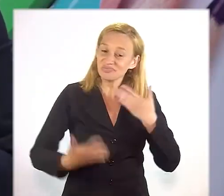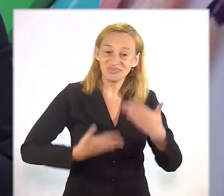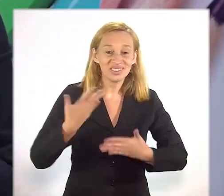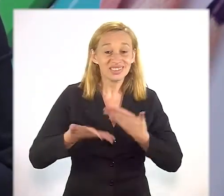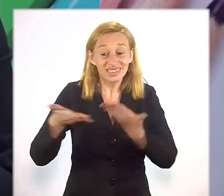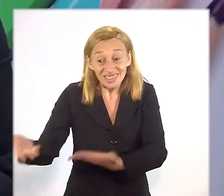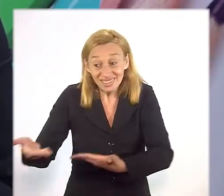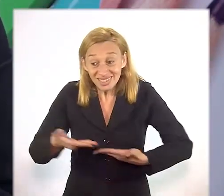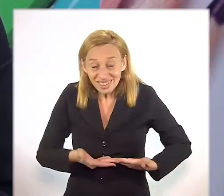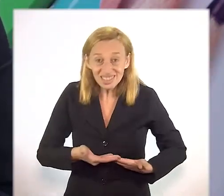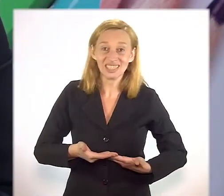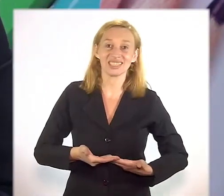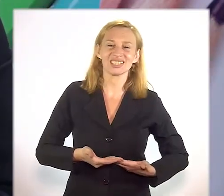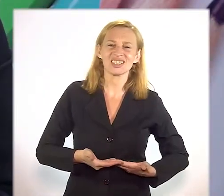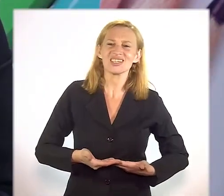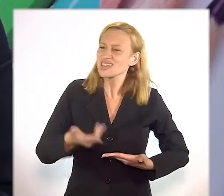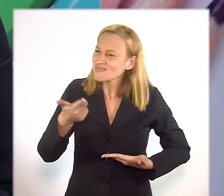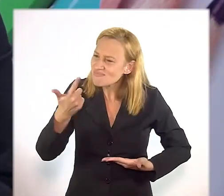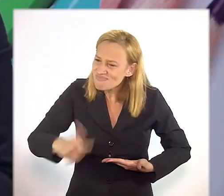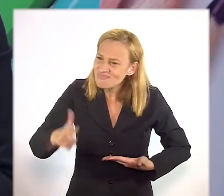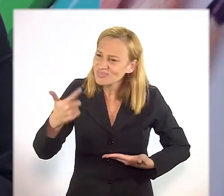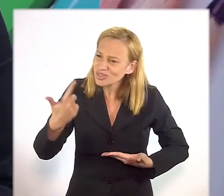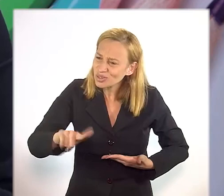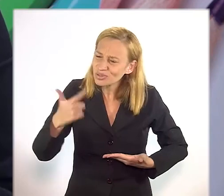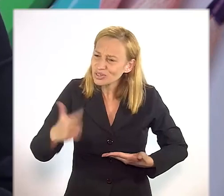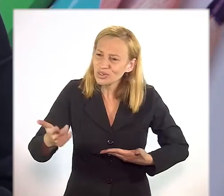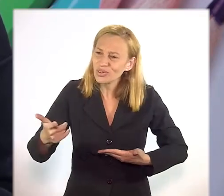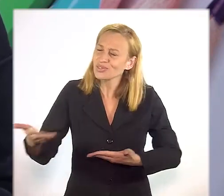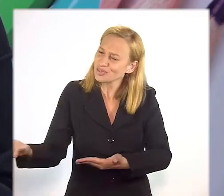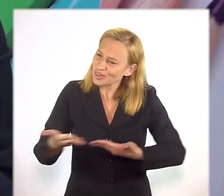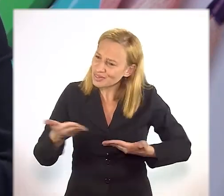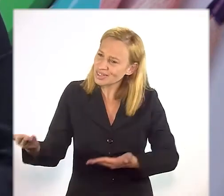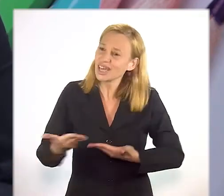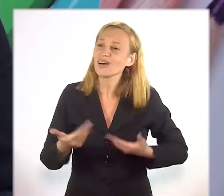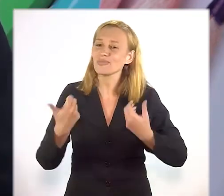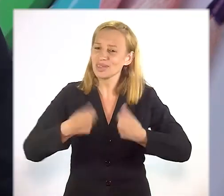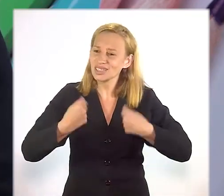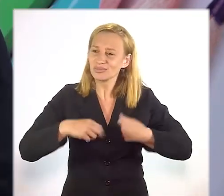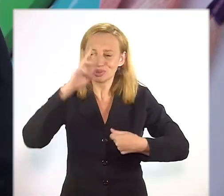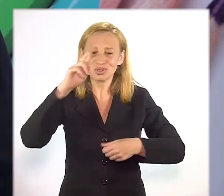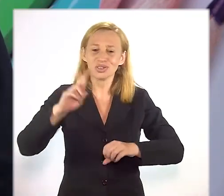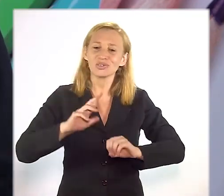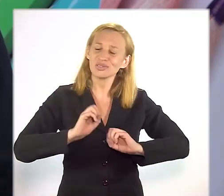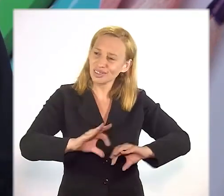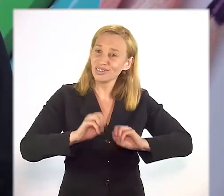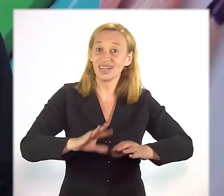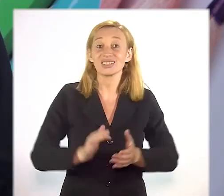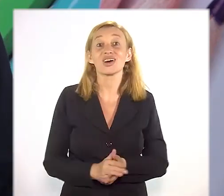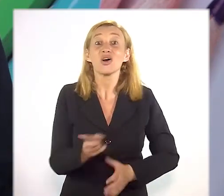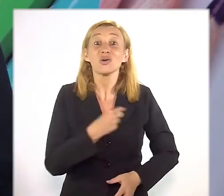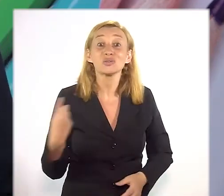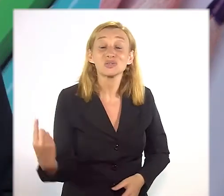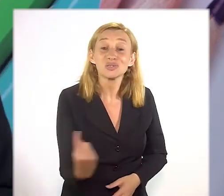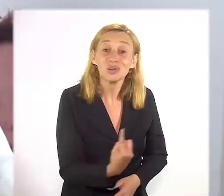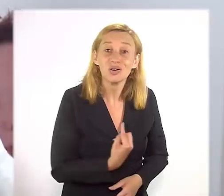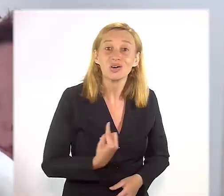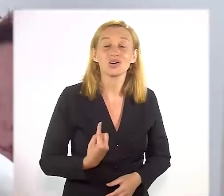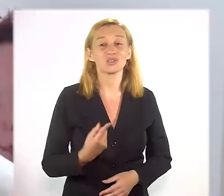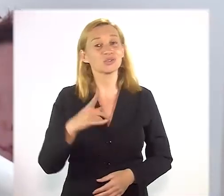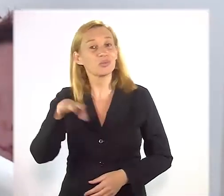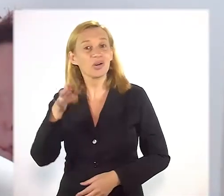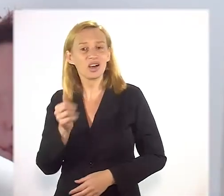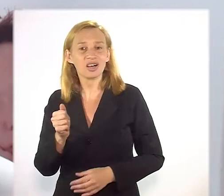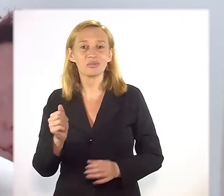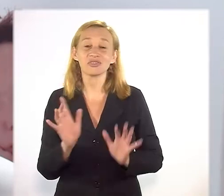Um prazer muito grande recebê-lo aqui e venha mais vezes porque precisamos do senhor aqui no Educação. O